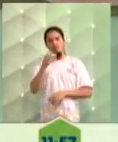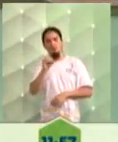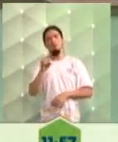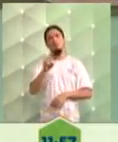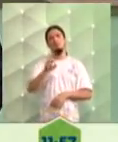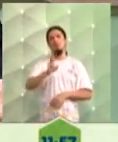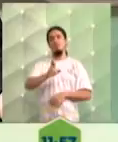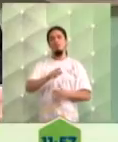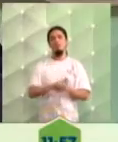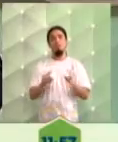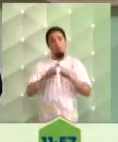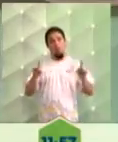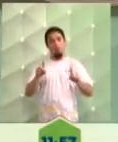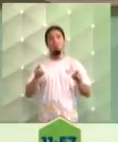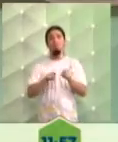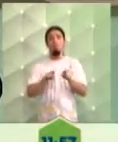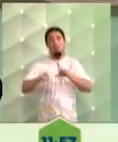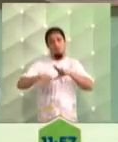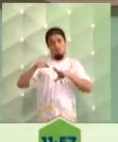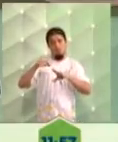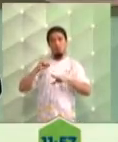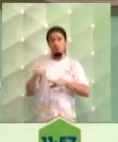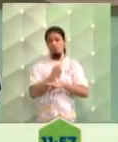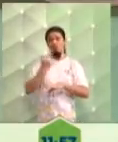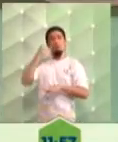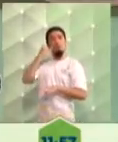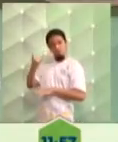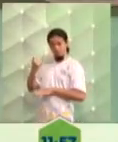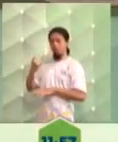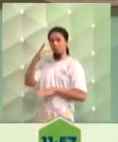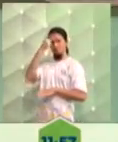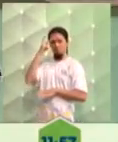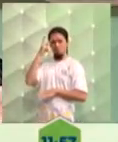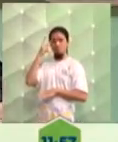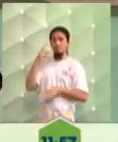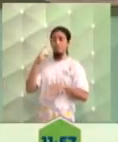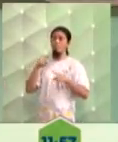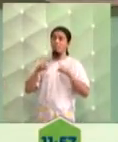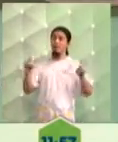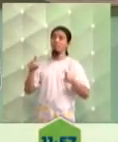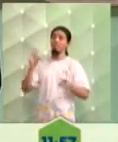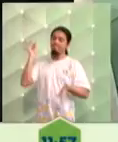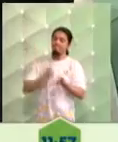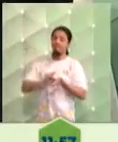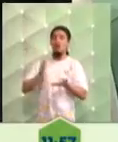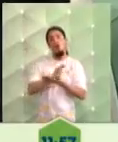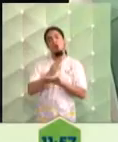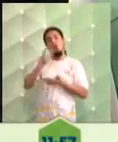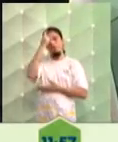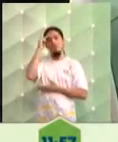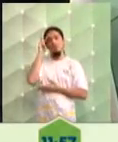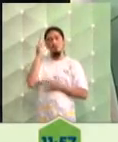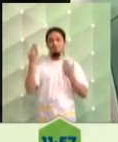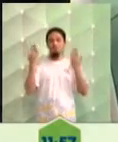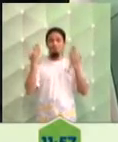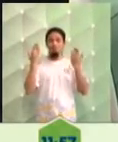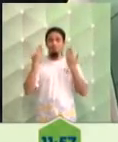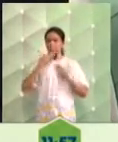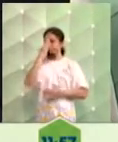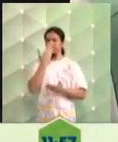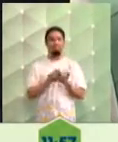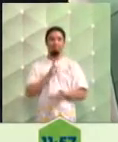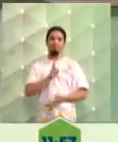para as pessoas, e certamente os desconfiados vão pensar que é brincadeira, que é trote. Mas se aparecer o número